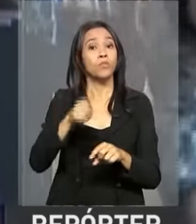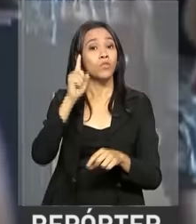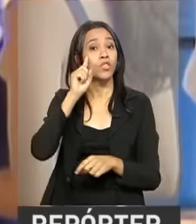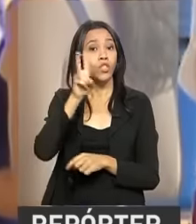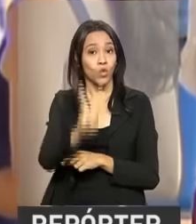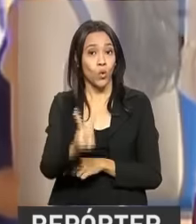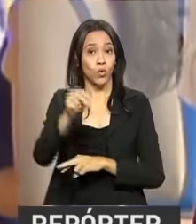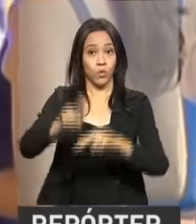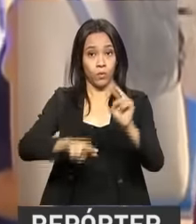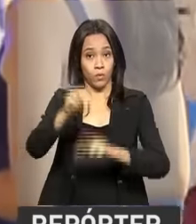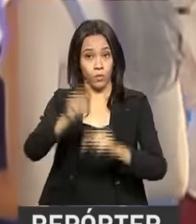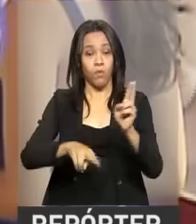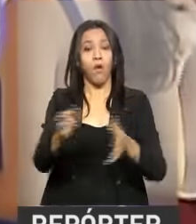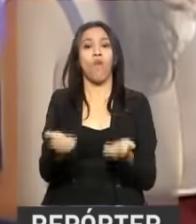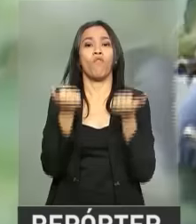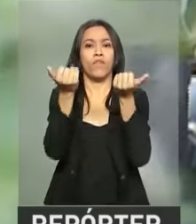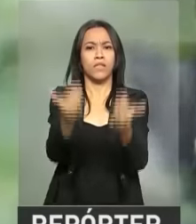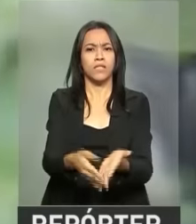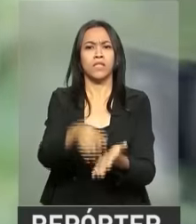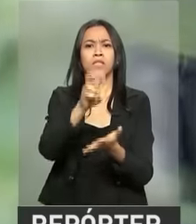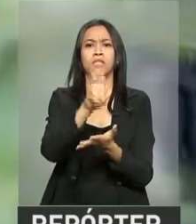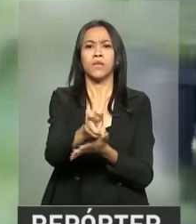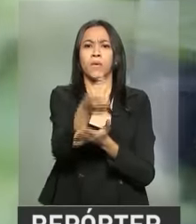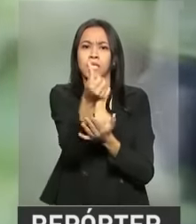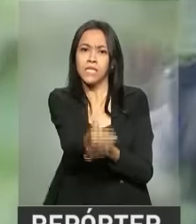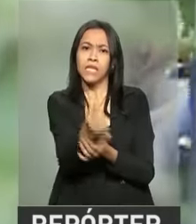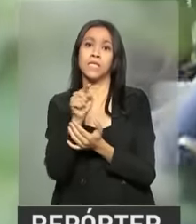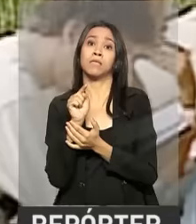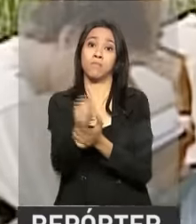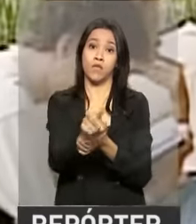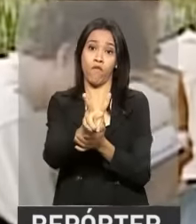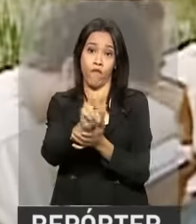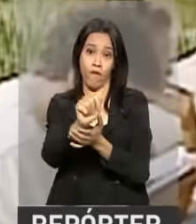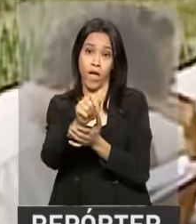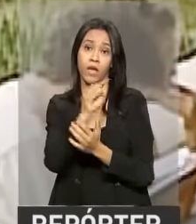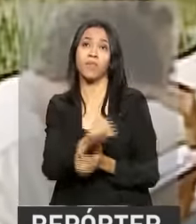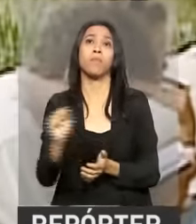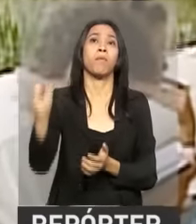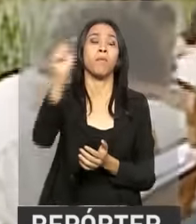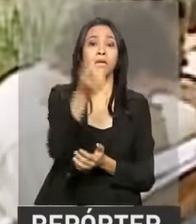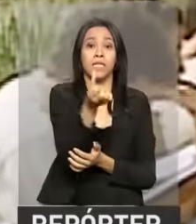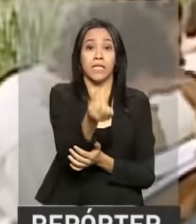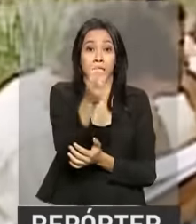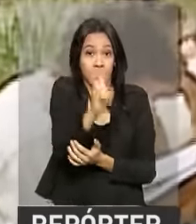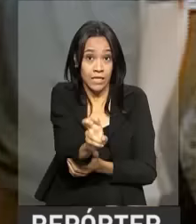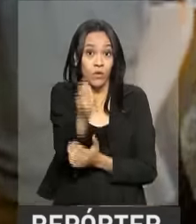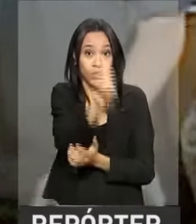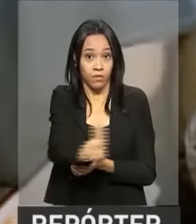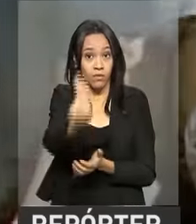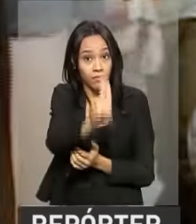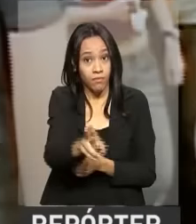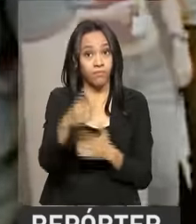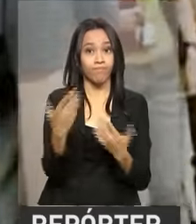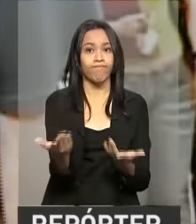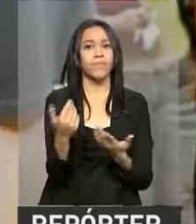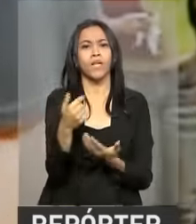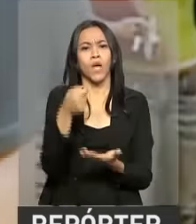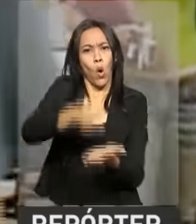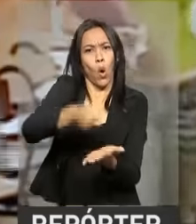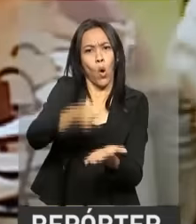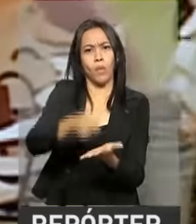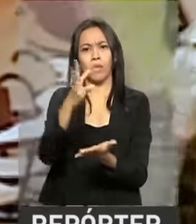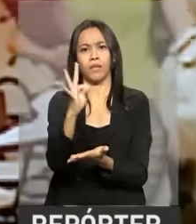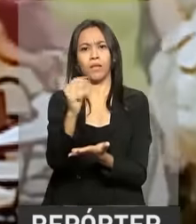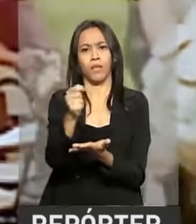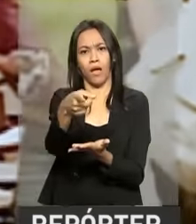oferecidas mais de 56.000 vagas em 65 instituições públicas de ensino superior não há cobrança de